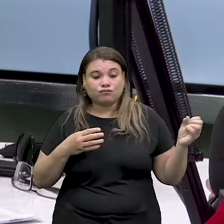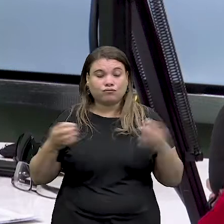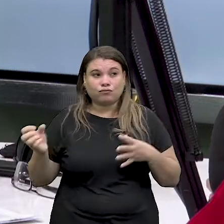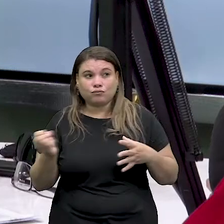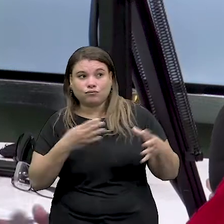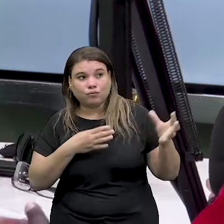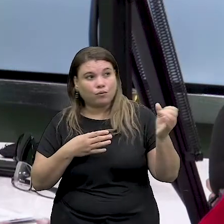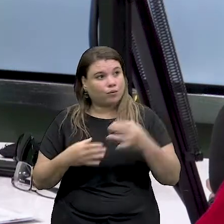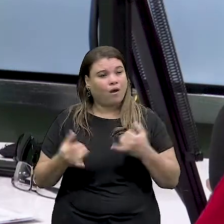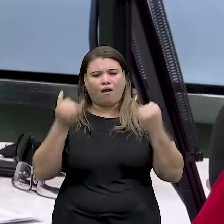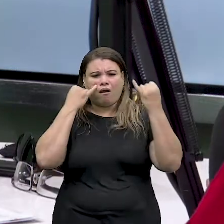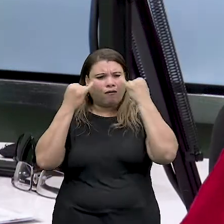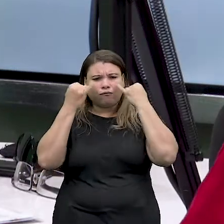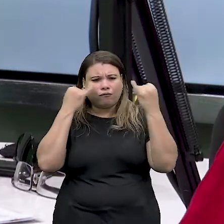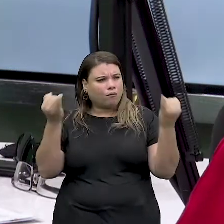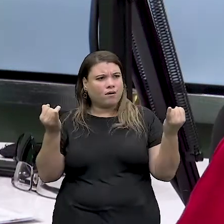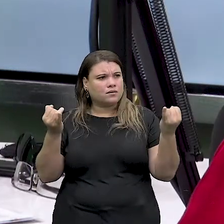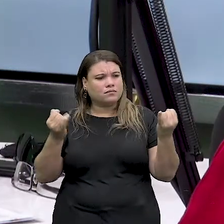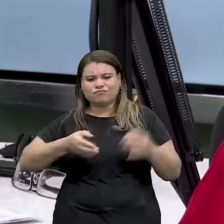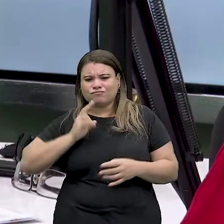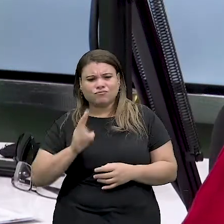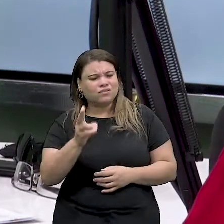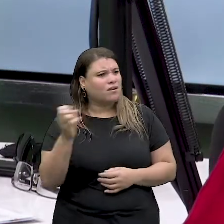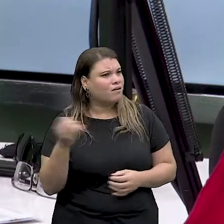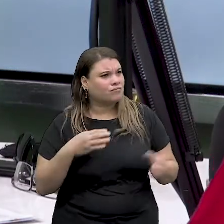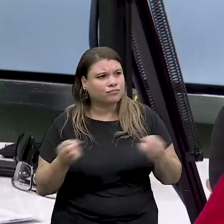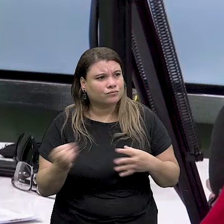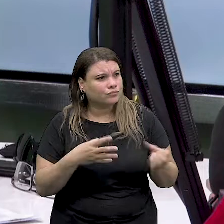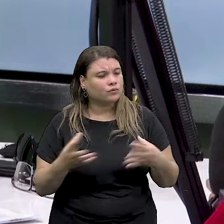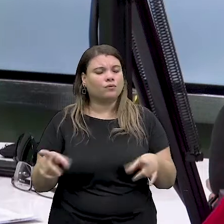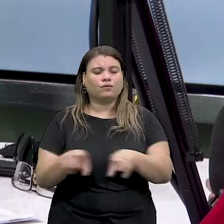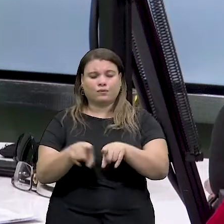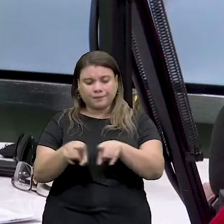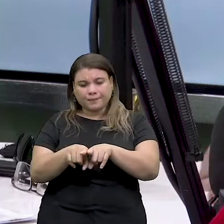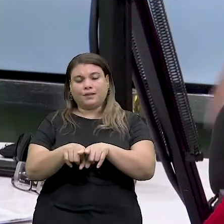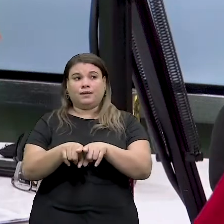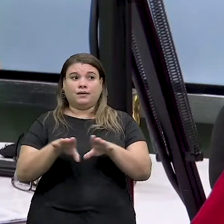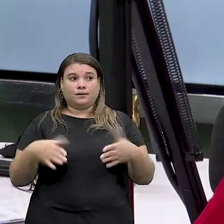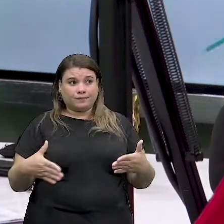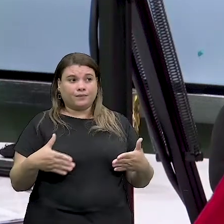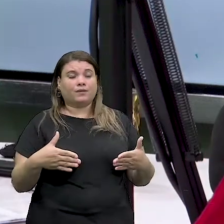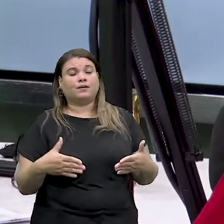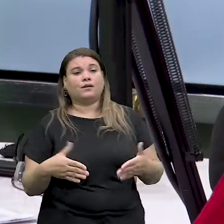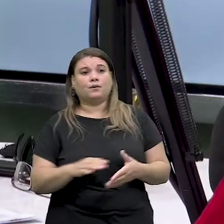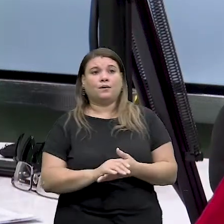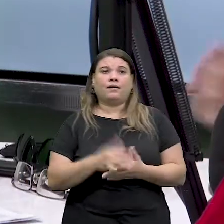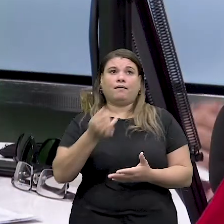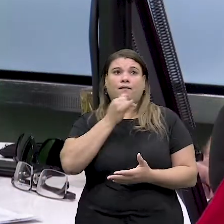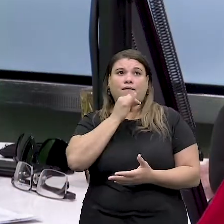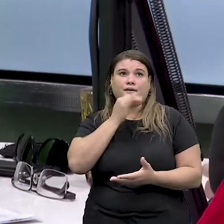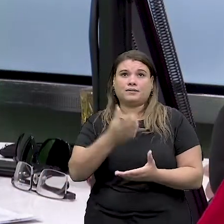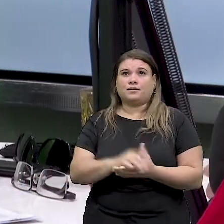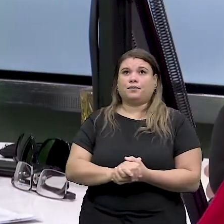informação, aprendizado, conhecimento, né, até mesmo casamento, né, entre grupos para evitar, para você ter